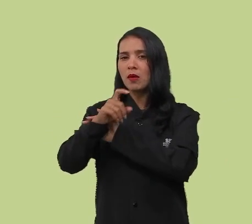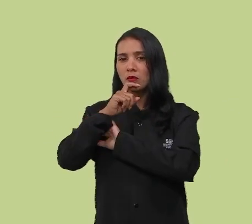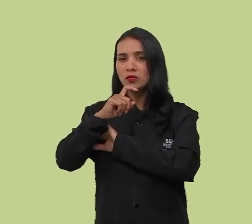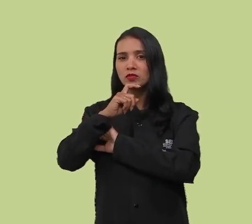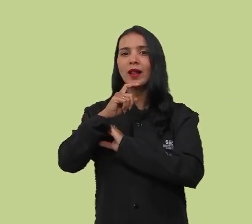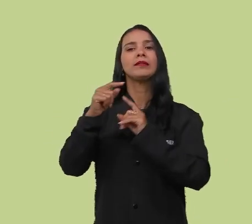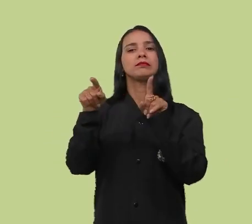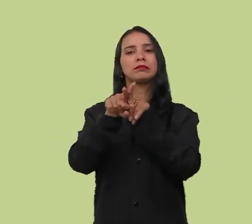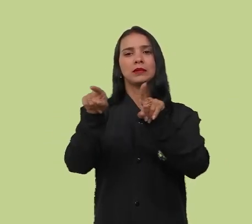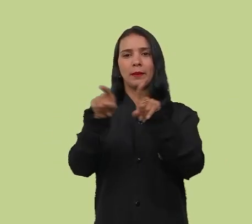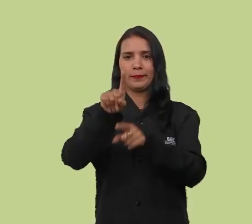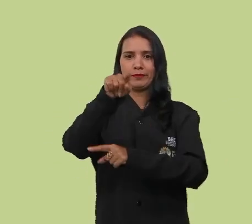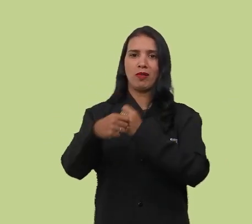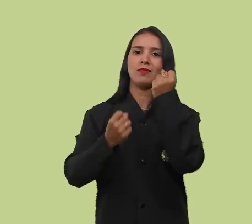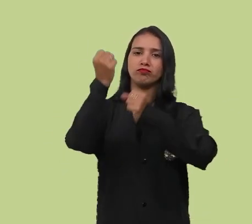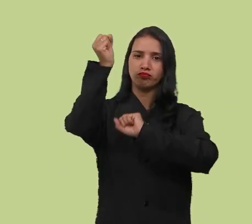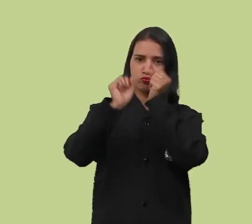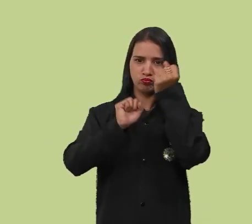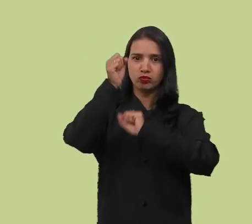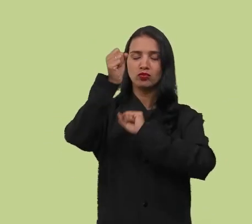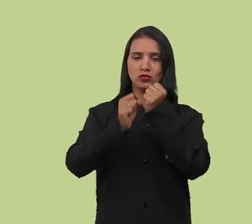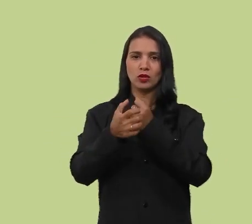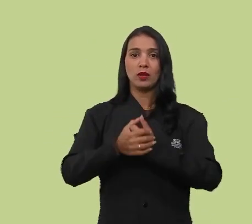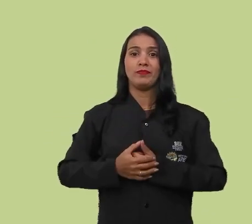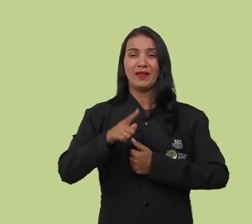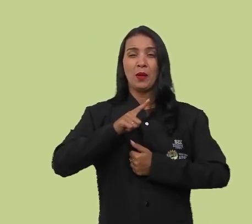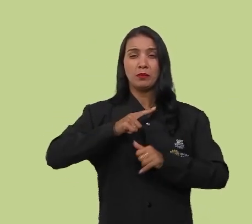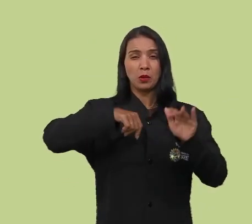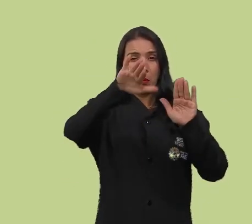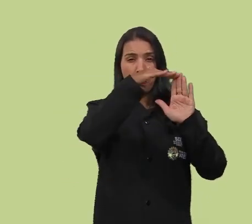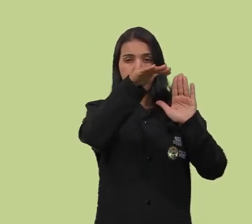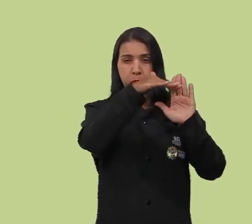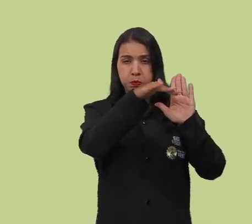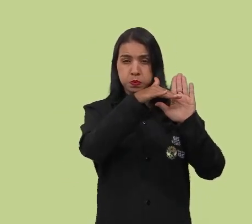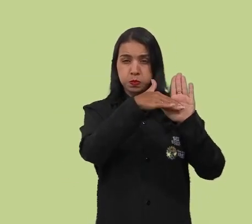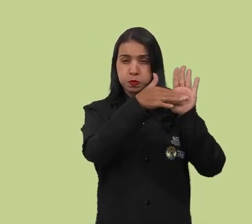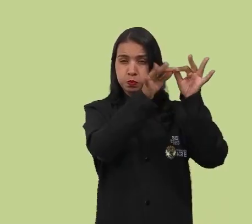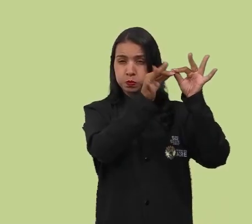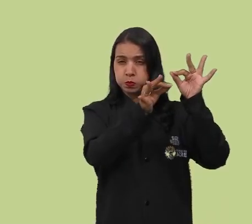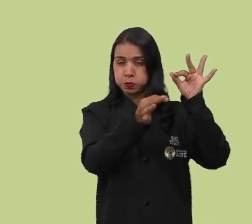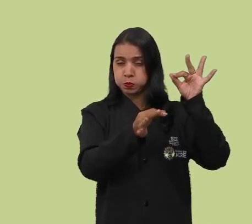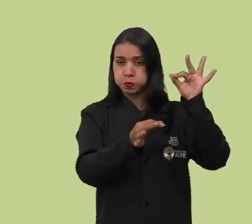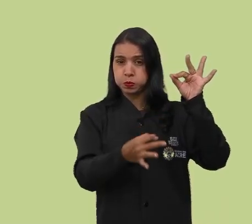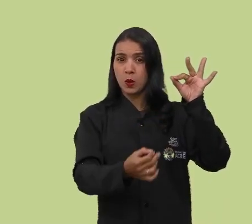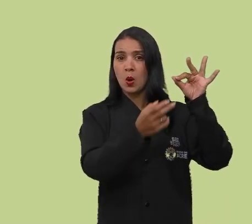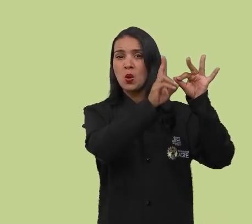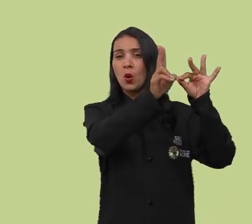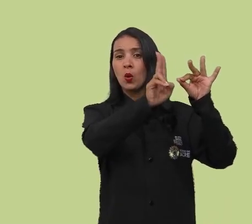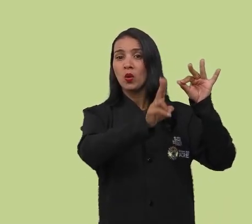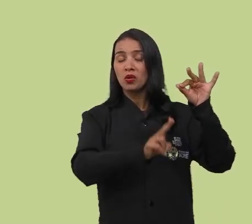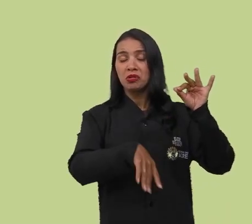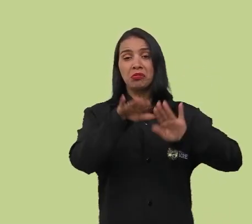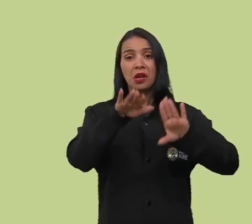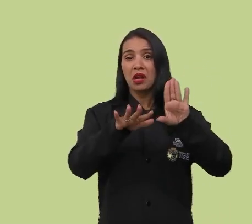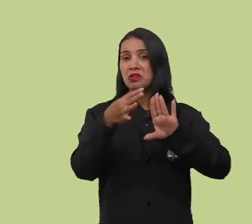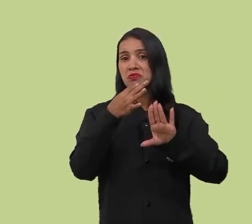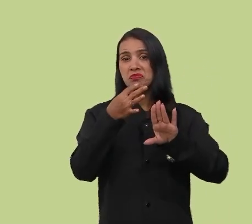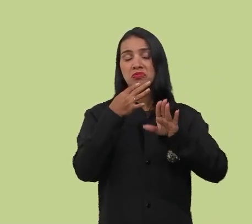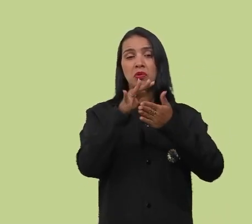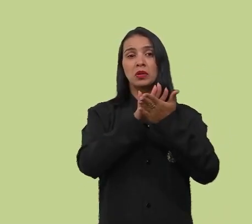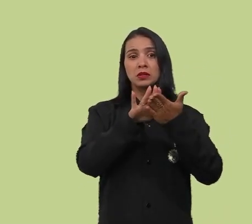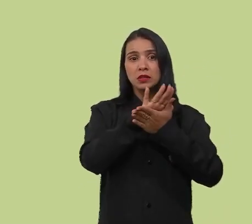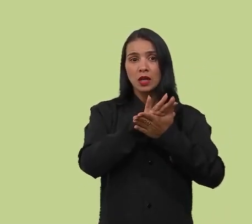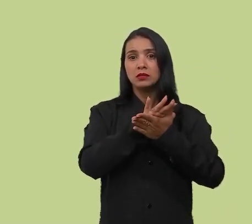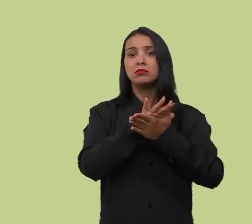Né? Então, esses alimentos eles vão ter o quê? Uma lista de ingredientes longa e com nomes desconhecidos. Né? Então, hoje em